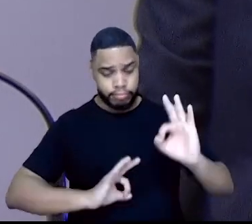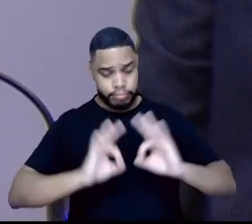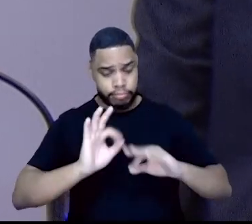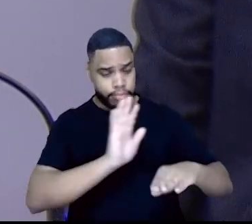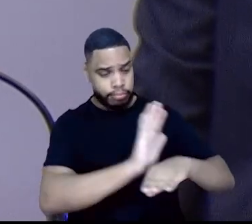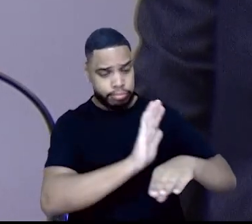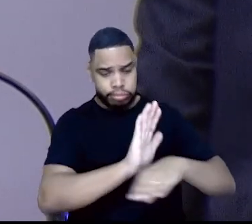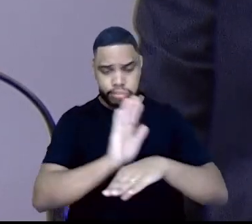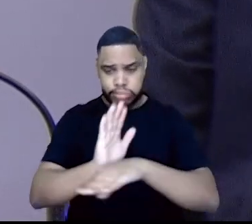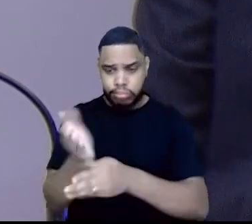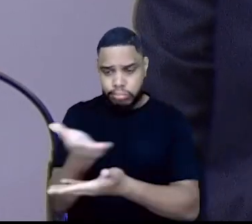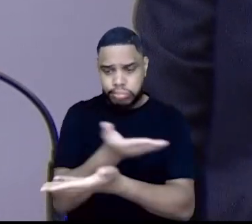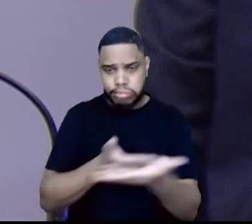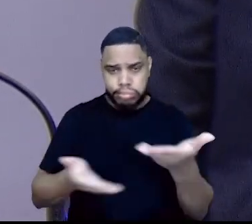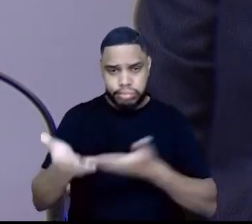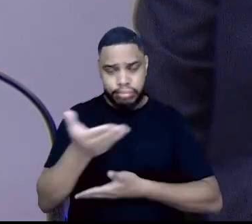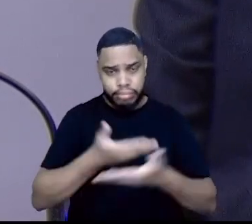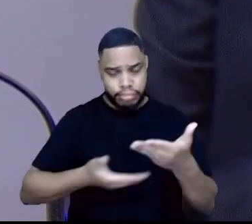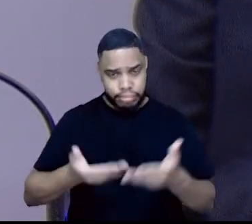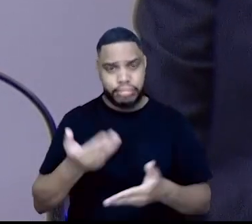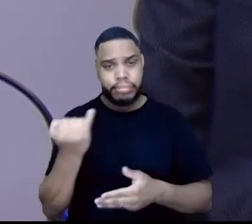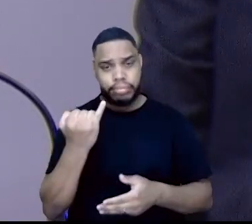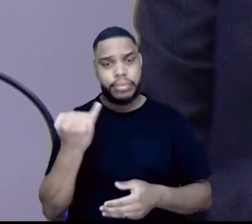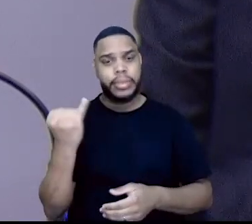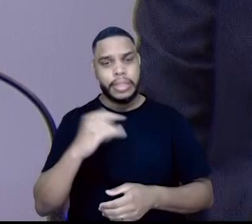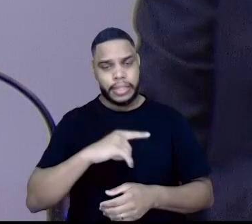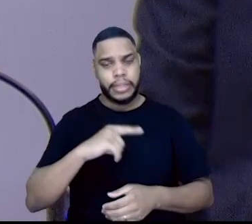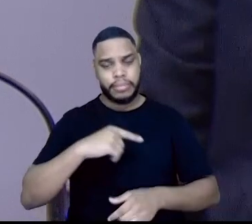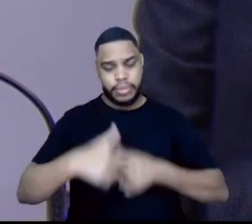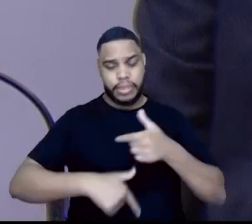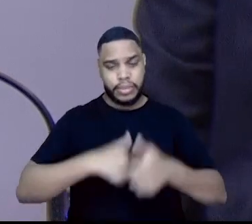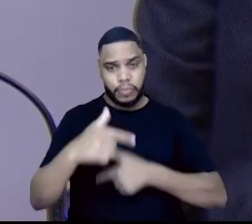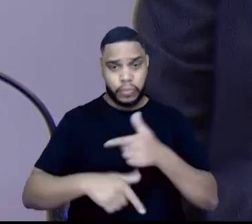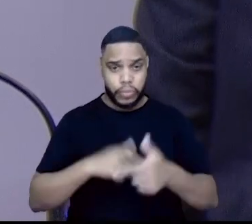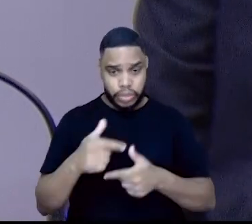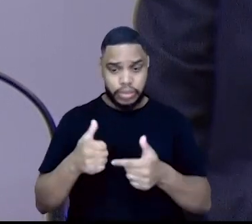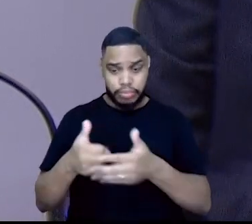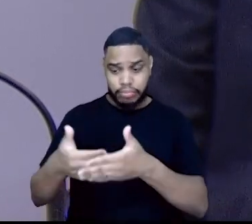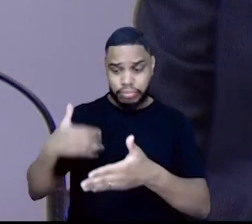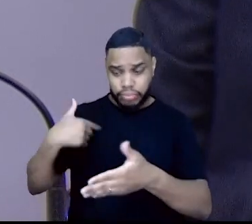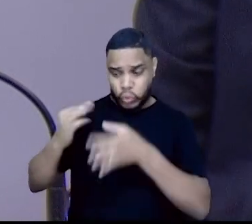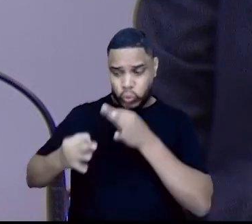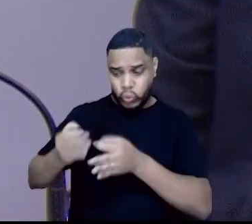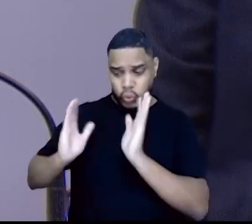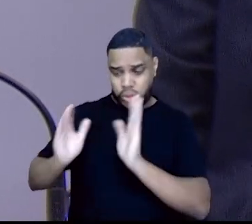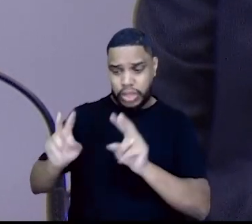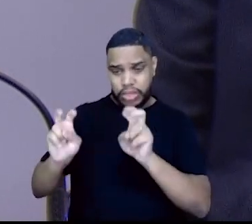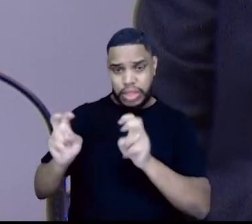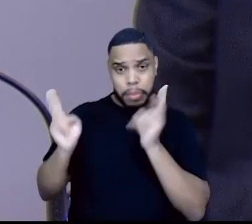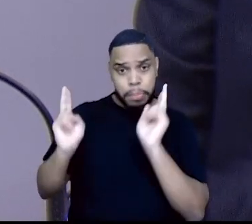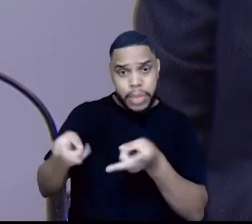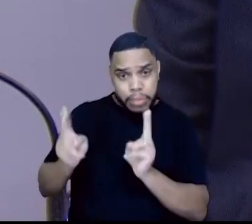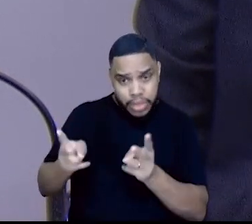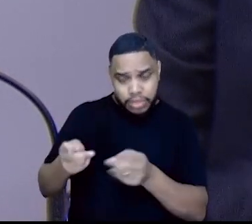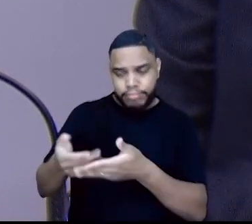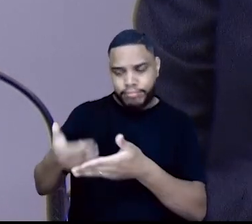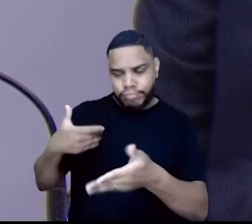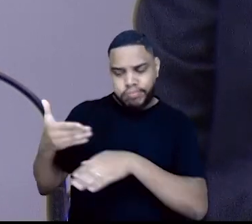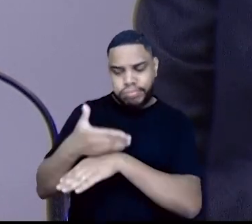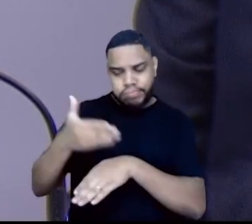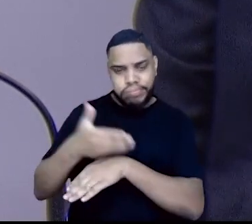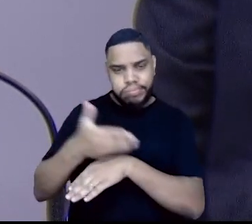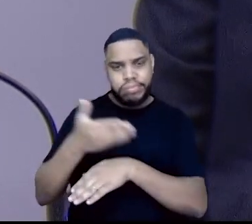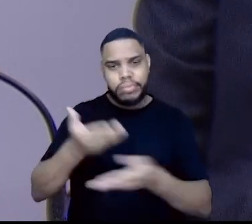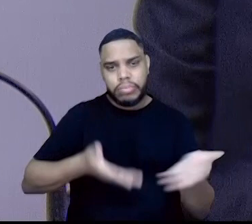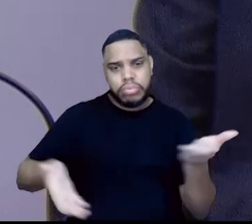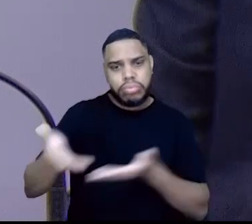cooperativa nos mais fundamentais pilares da atuação com precedentes, viabilizando a ampla participação,